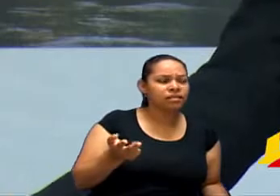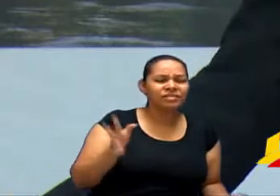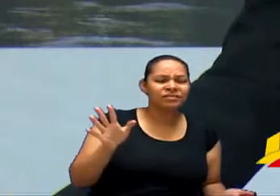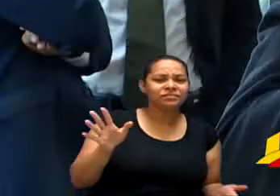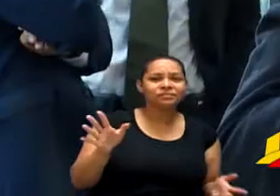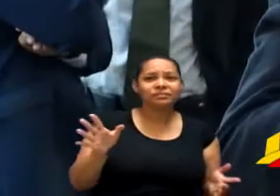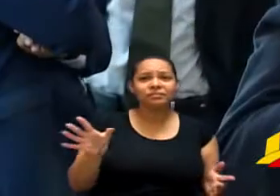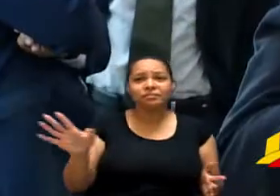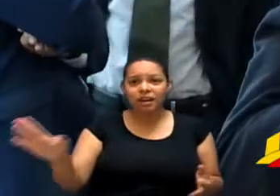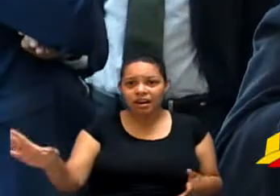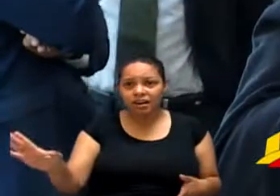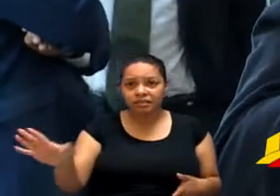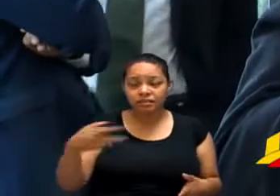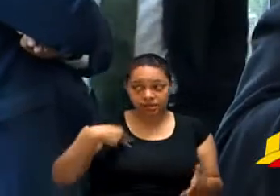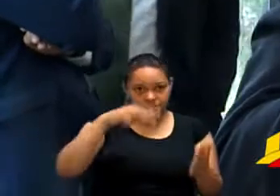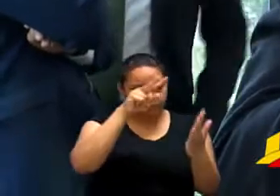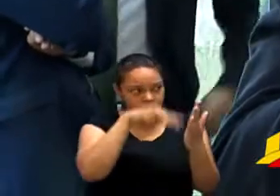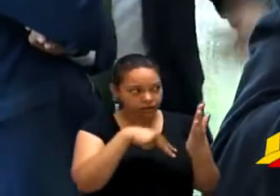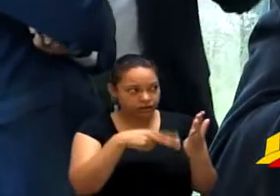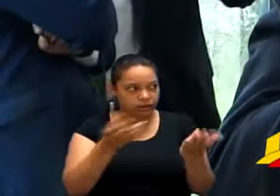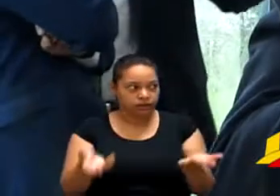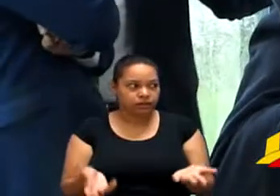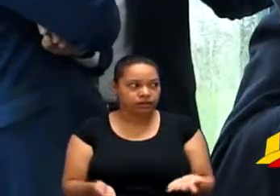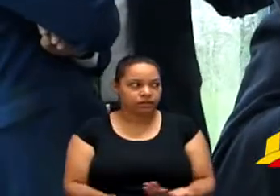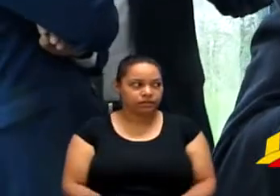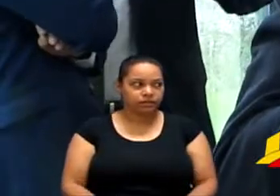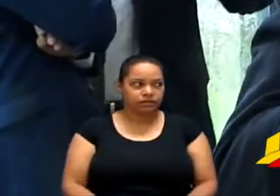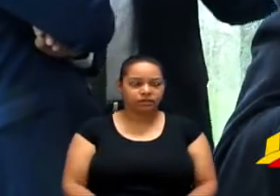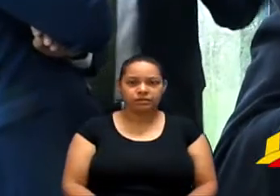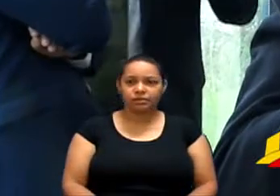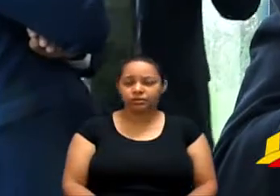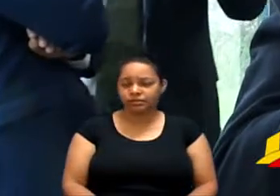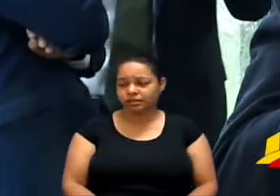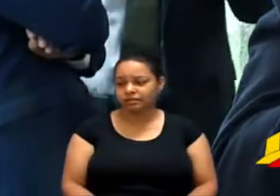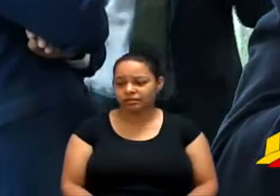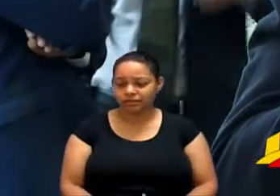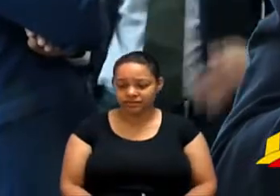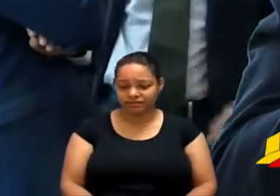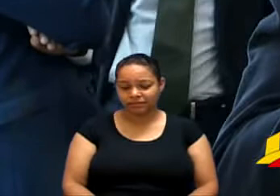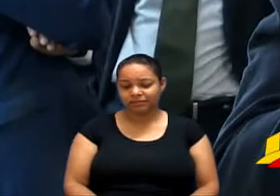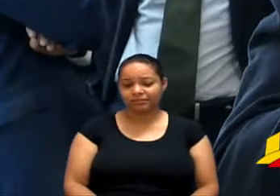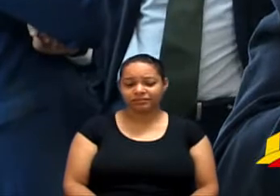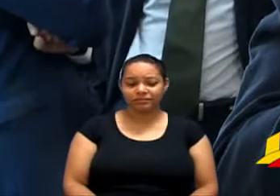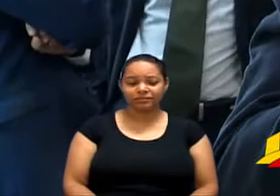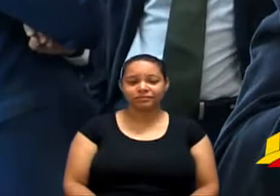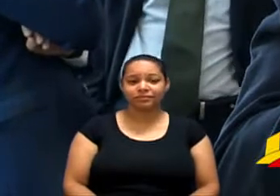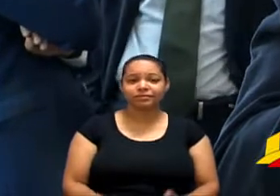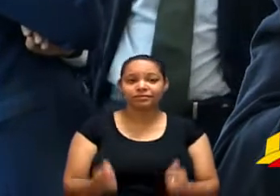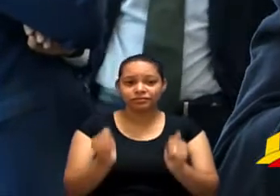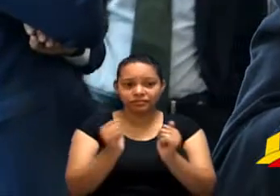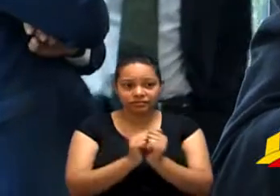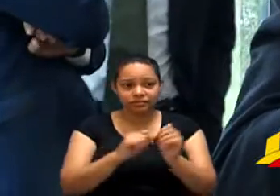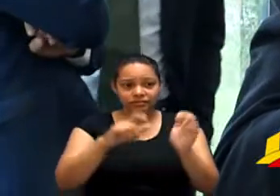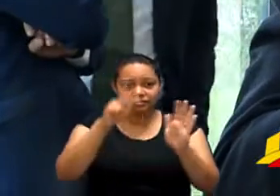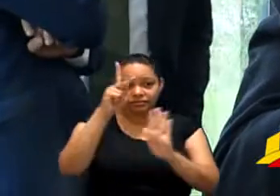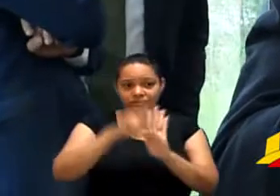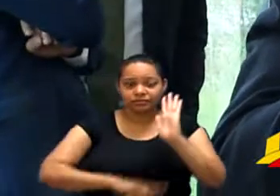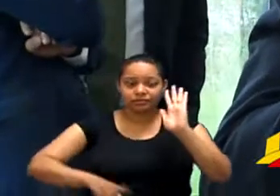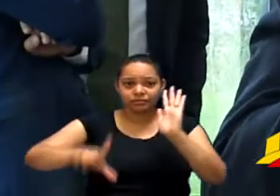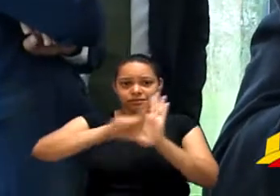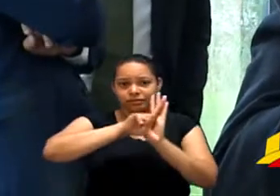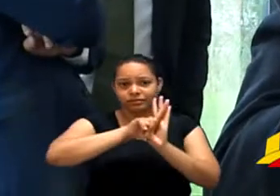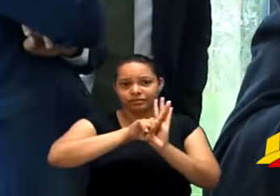mas eu vou ler aqui trasta de trata-se de substitutivo ao projeto de lei ambos de autoria do nobre